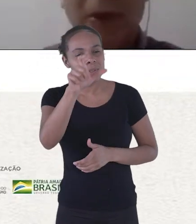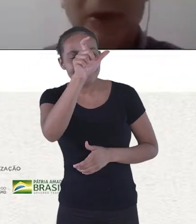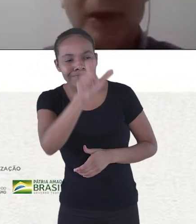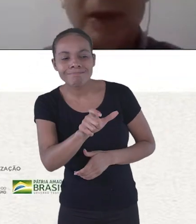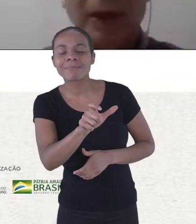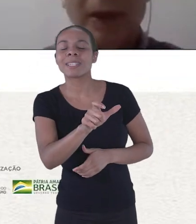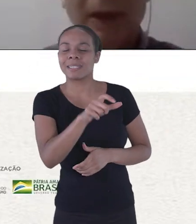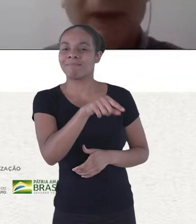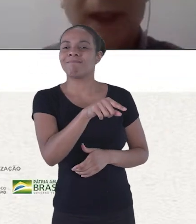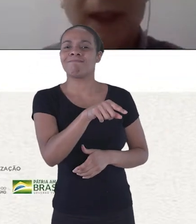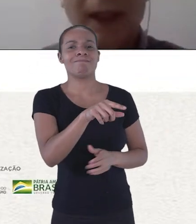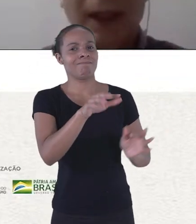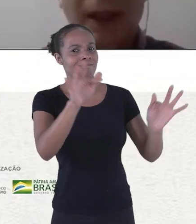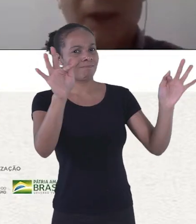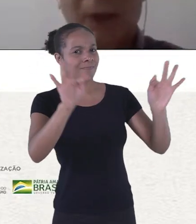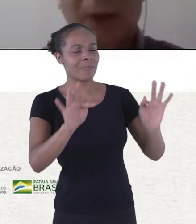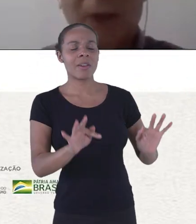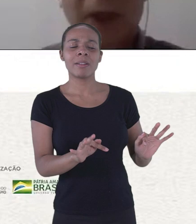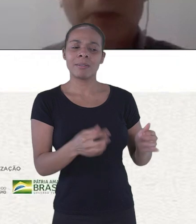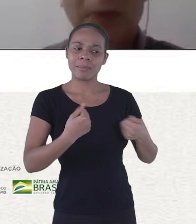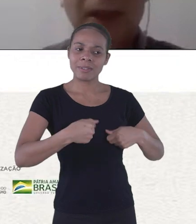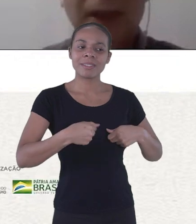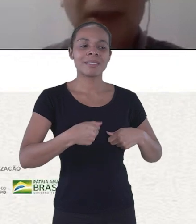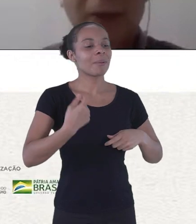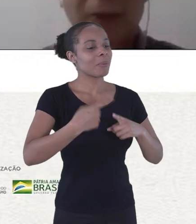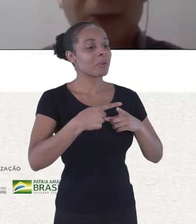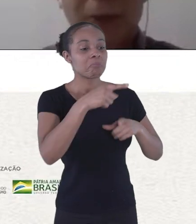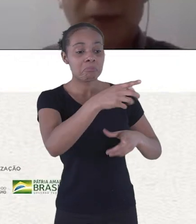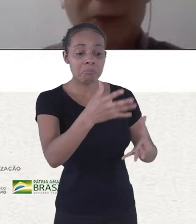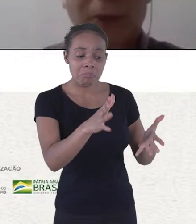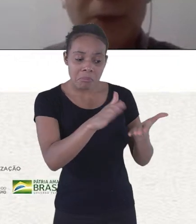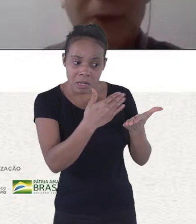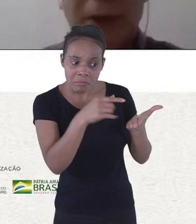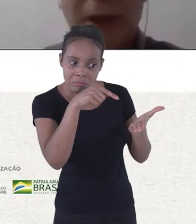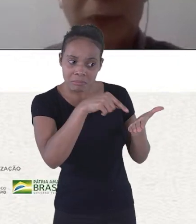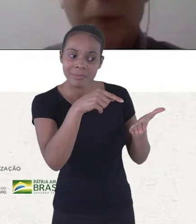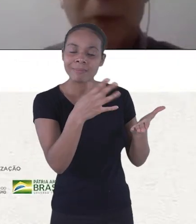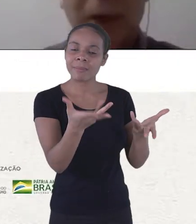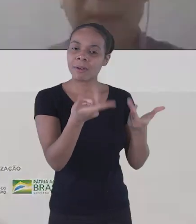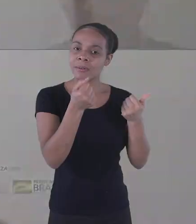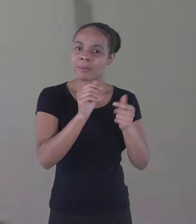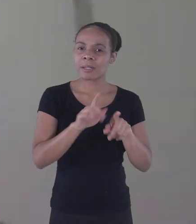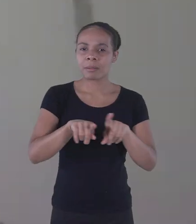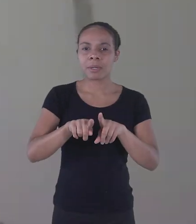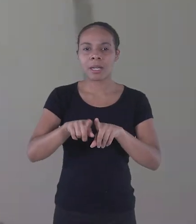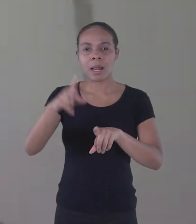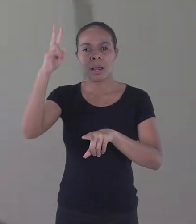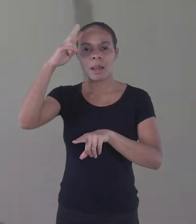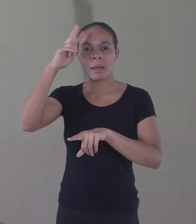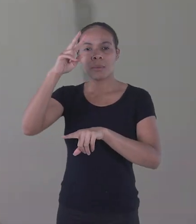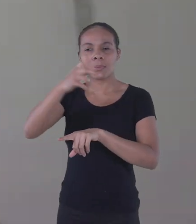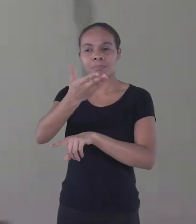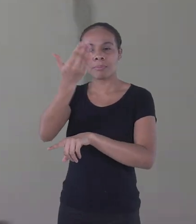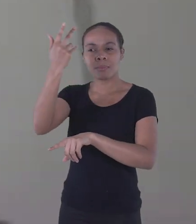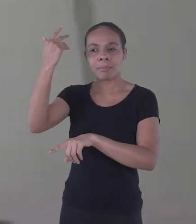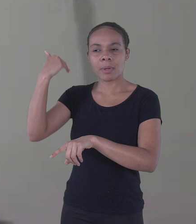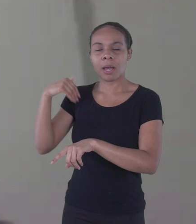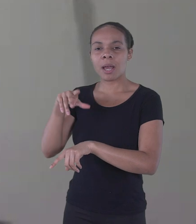conteúdo. Eu me lembro que o Hélio Pellegrino, com quem eu fui muito amigo,